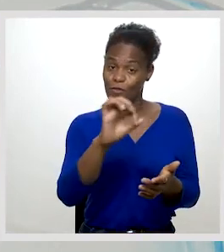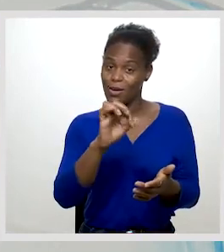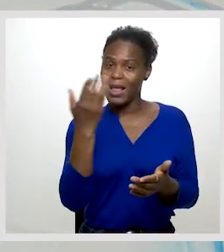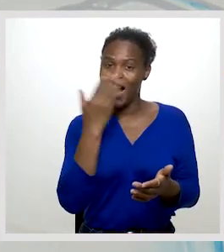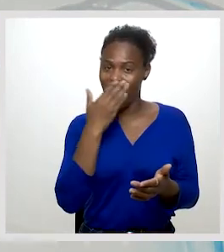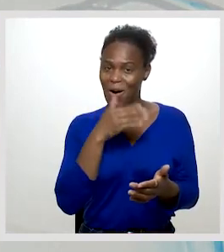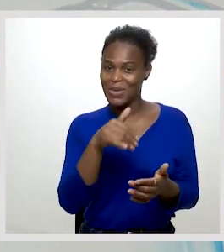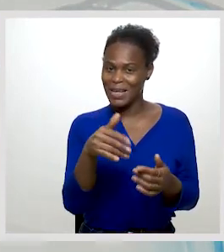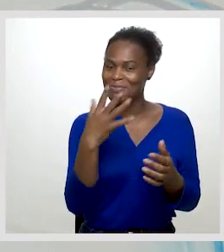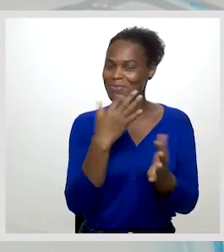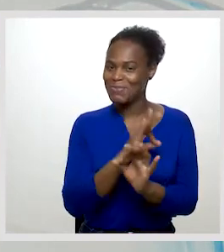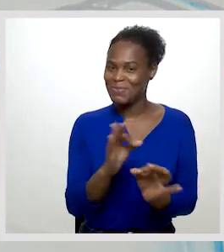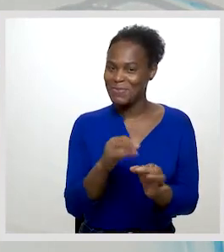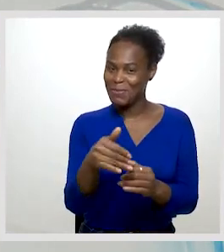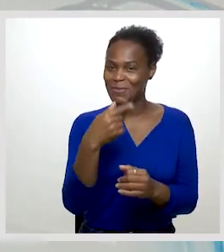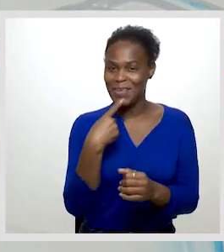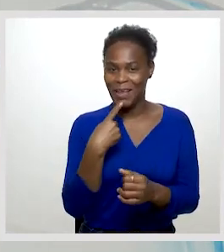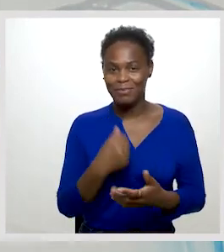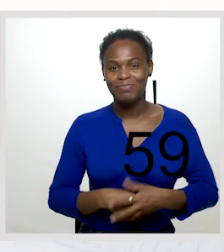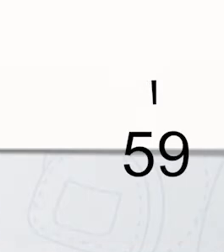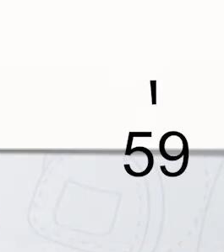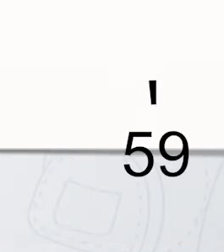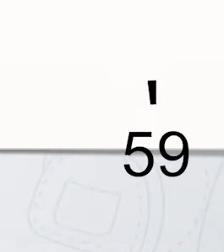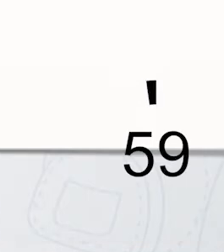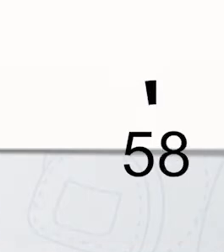vós que a aula foi excelente e vão entendê-la.